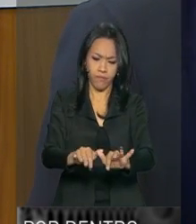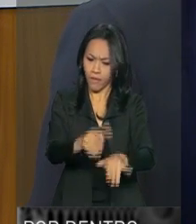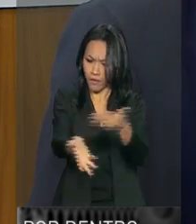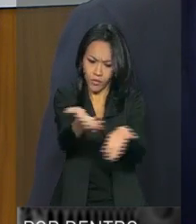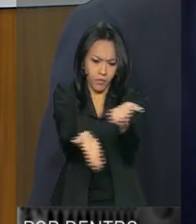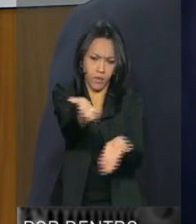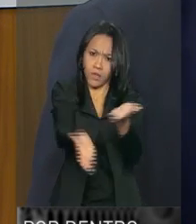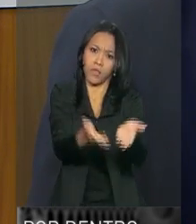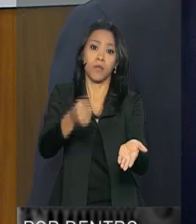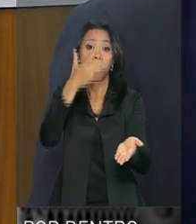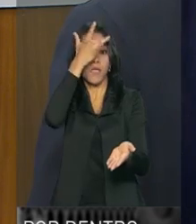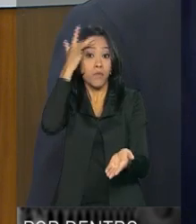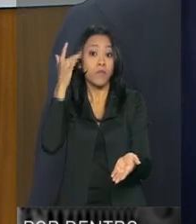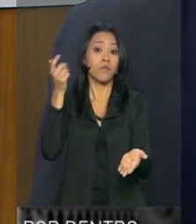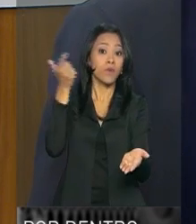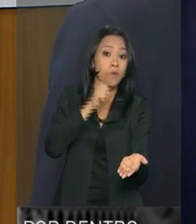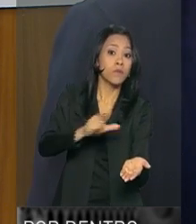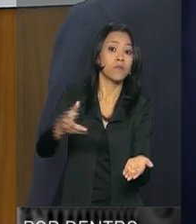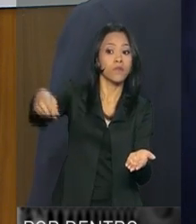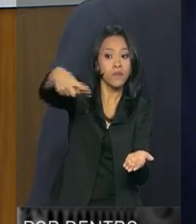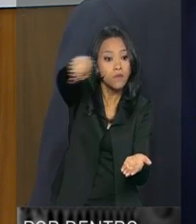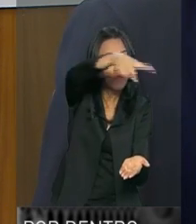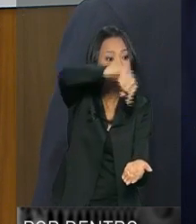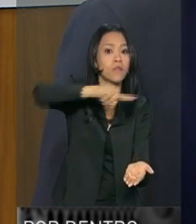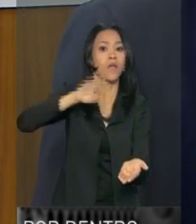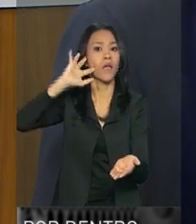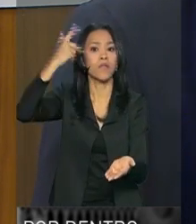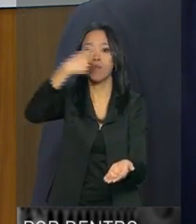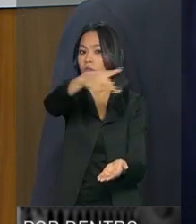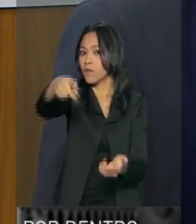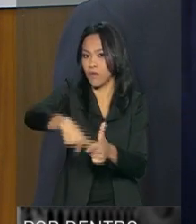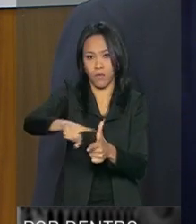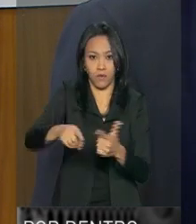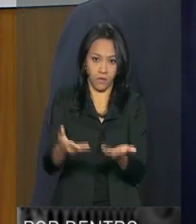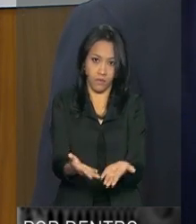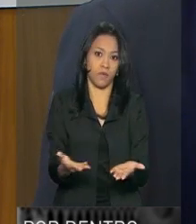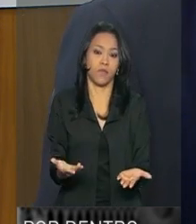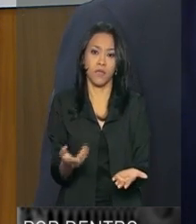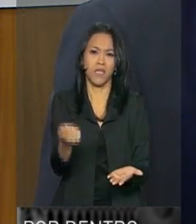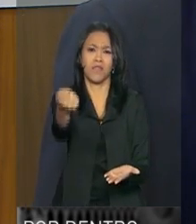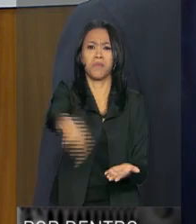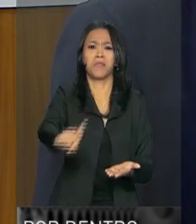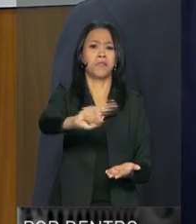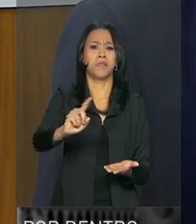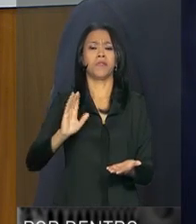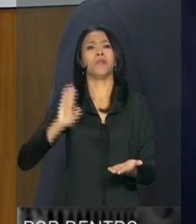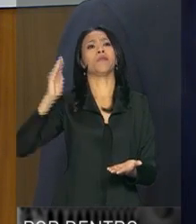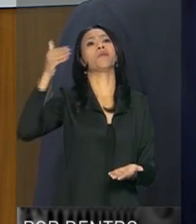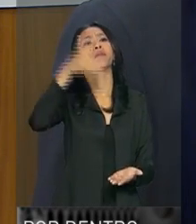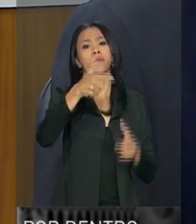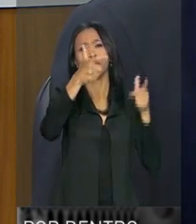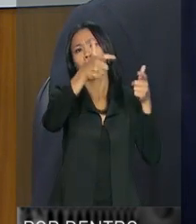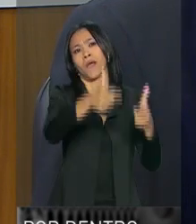é para que as pessoas possam fazer o seu resolver os seus problemas até sem a necessidade de se deslocar que é um